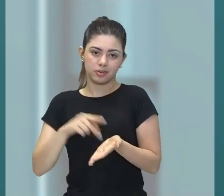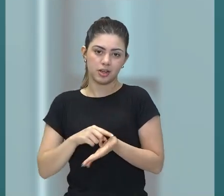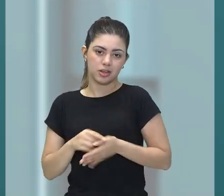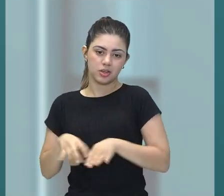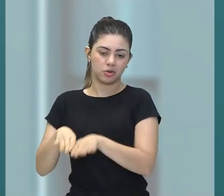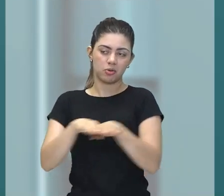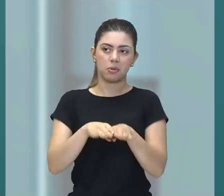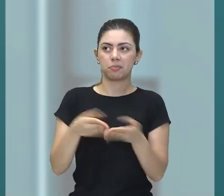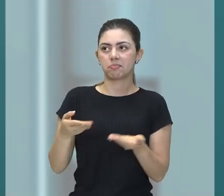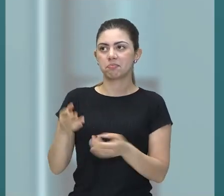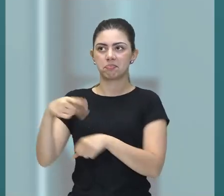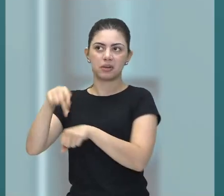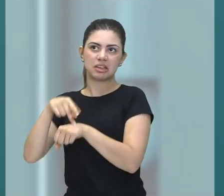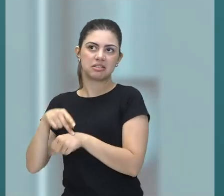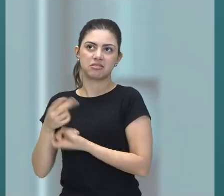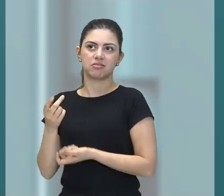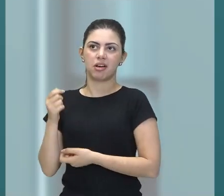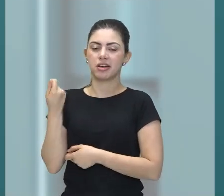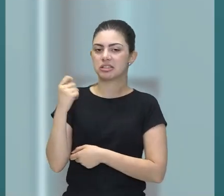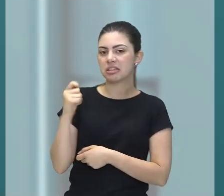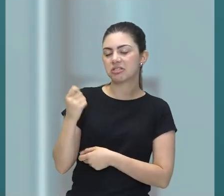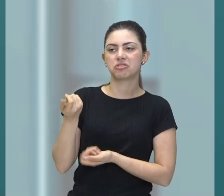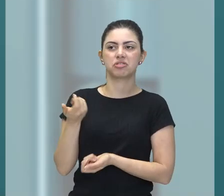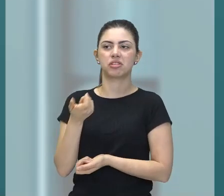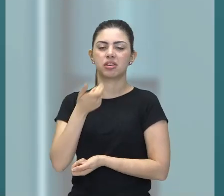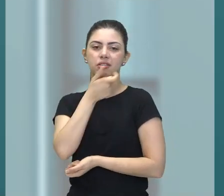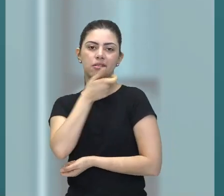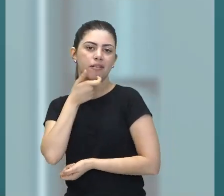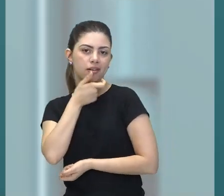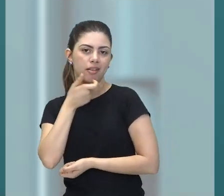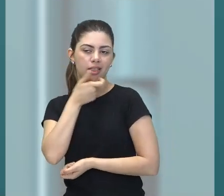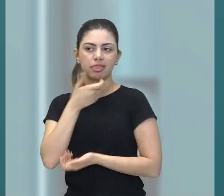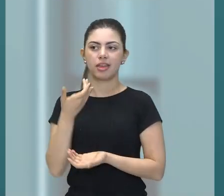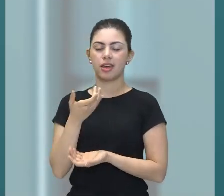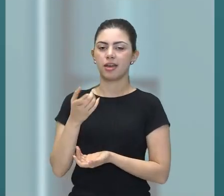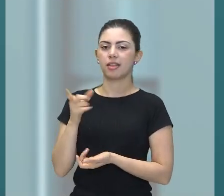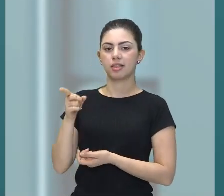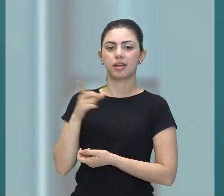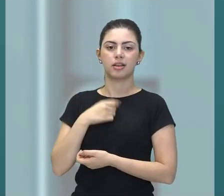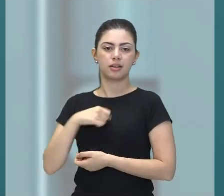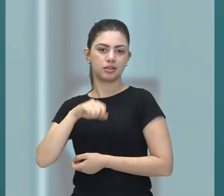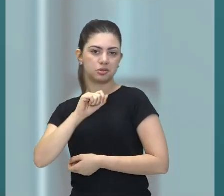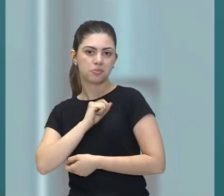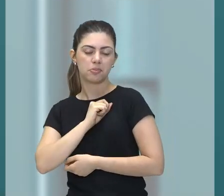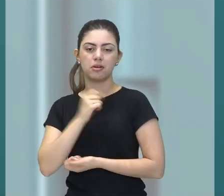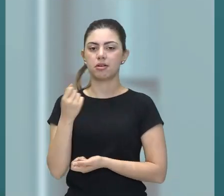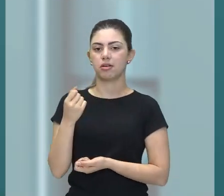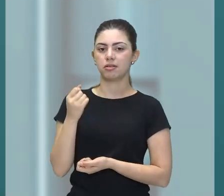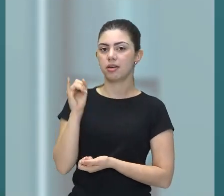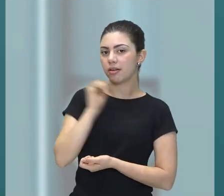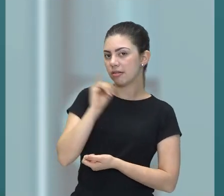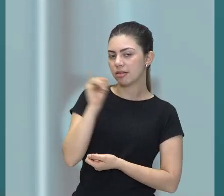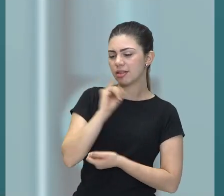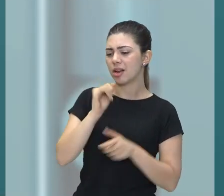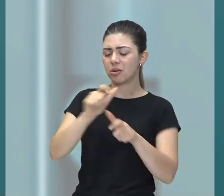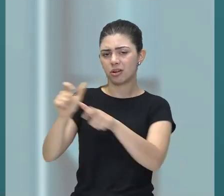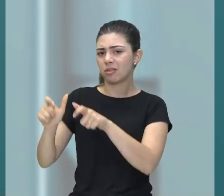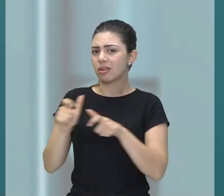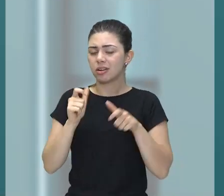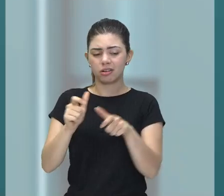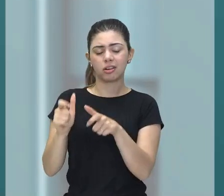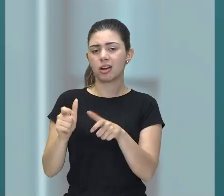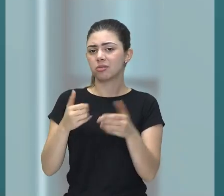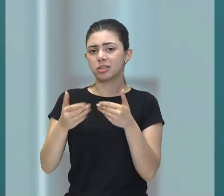na Argentina, lá na Inglaterra, lá na Espanha, na Itália, em todo lugar. Por quê?